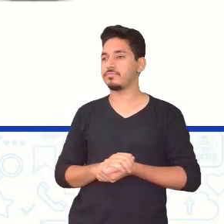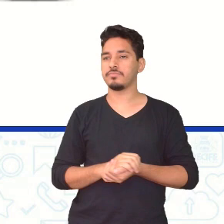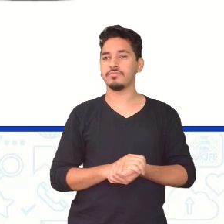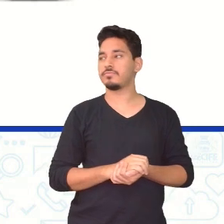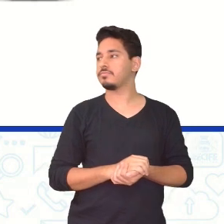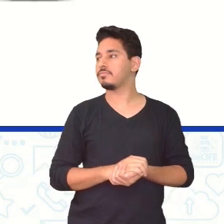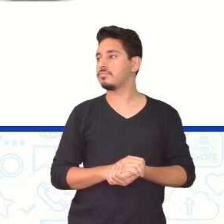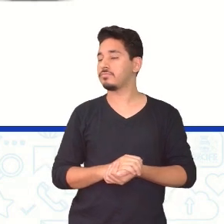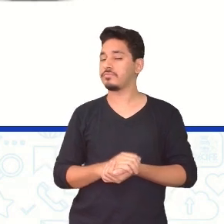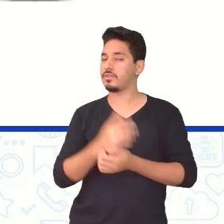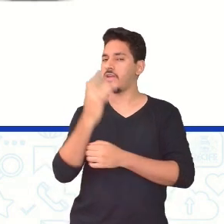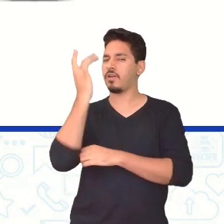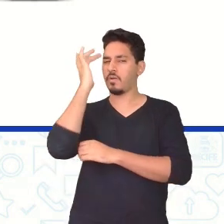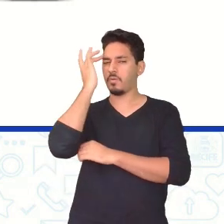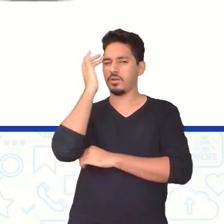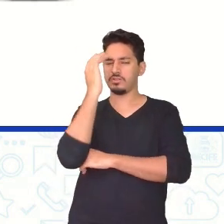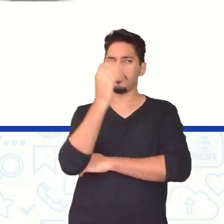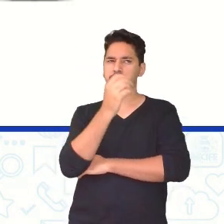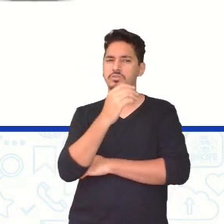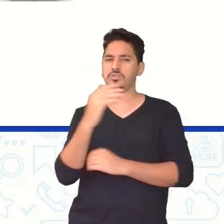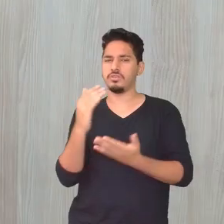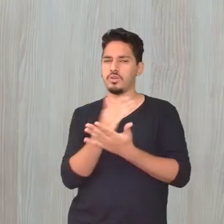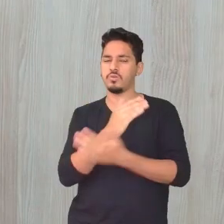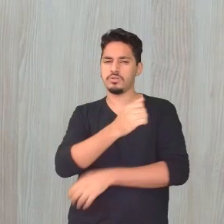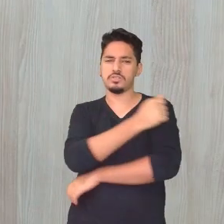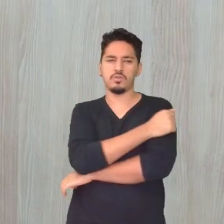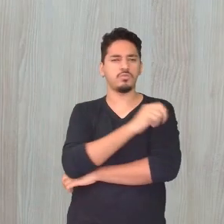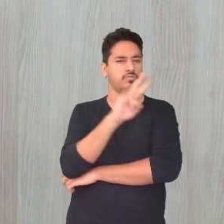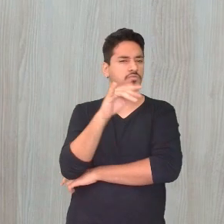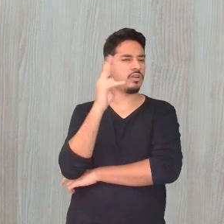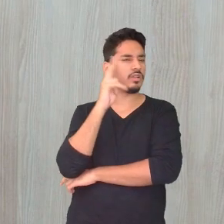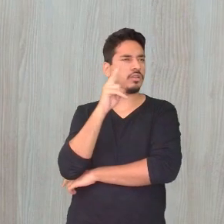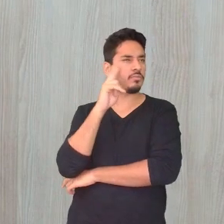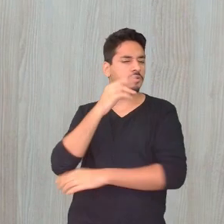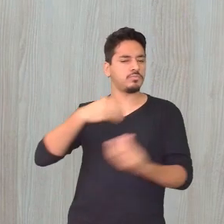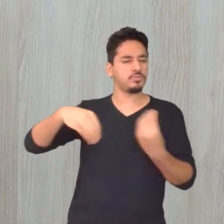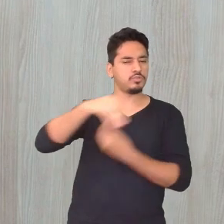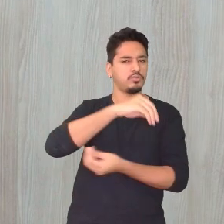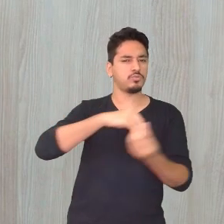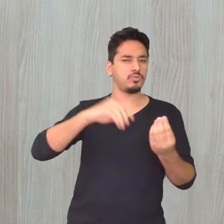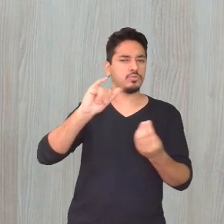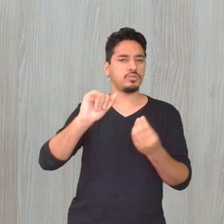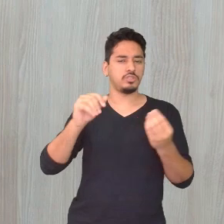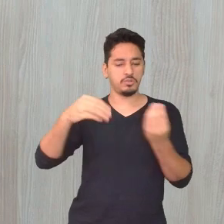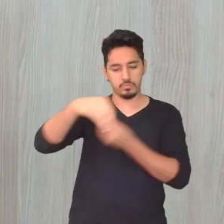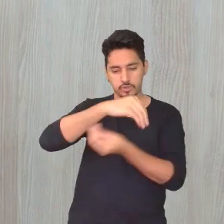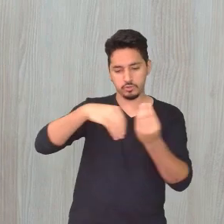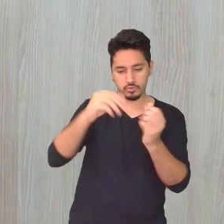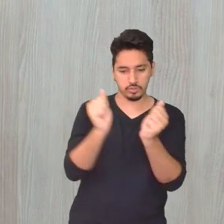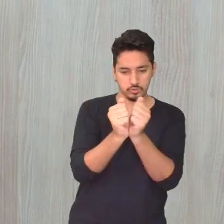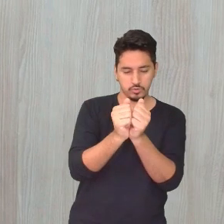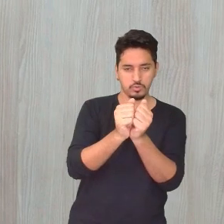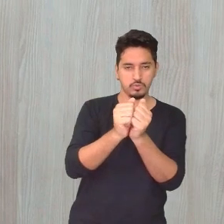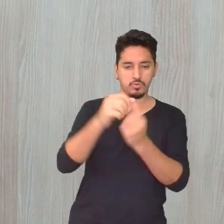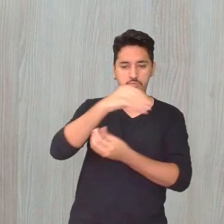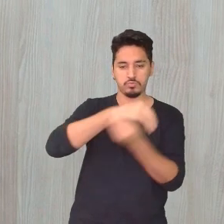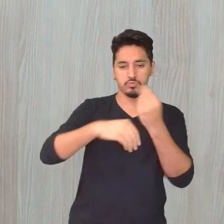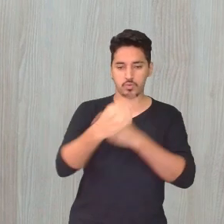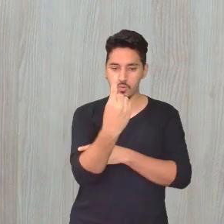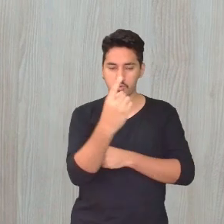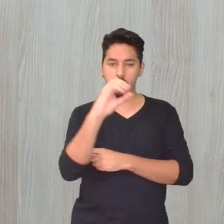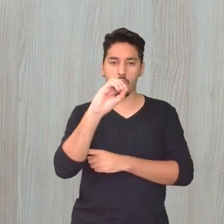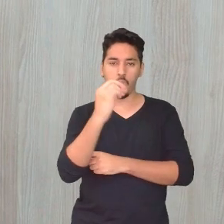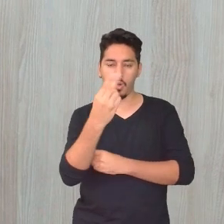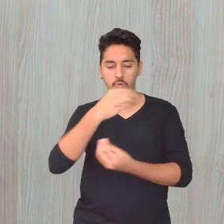Eu acho que alguns alunos vão relembrar aí a questão, né, dessa mistura, se é homogêneo ou heterogêneo. Eu não vou perder a oportunidade não, pessoal.